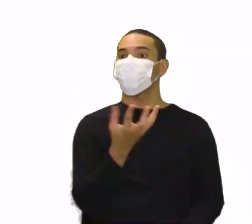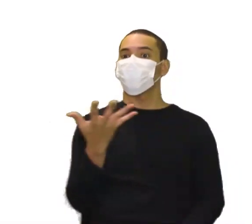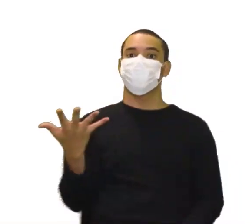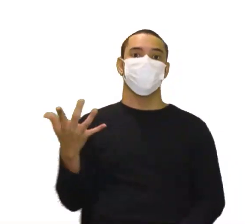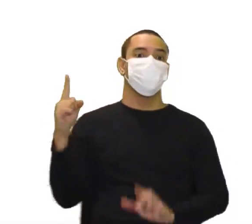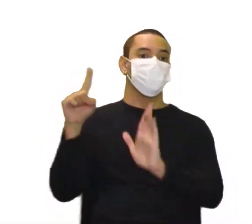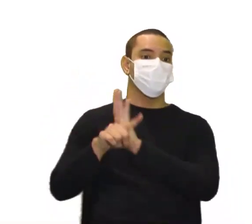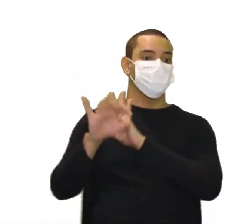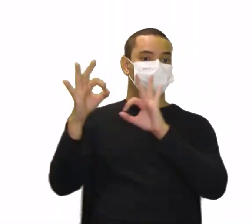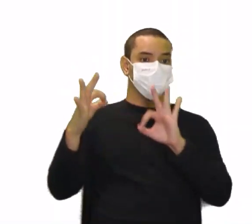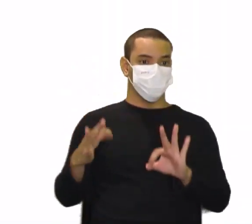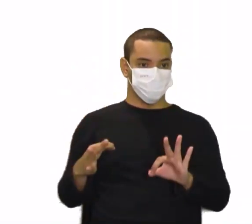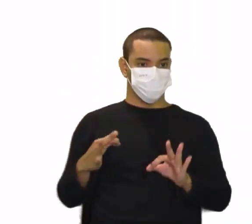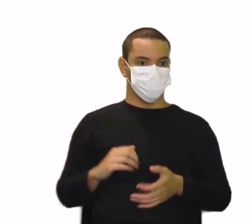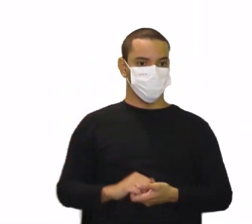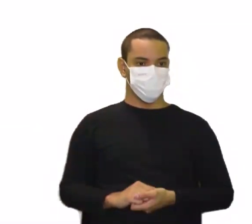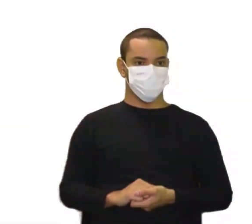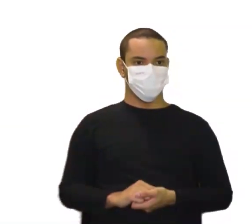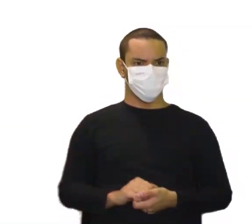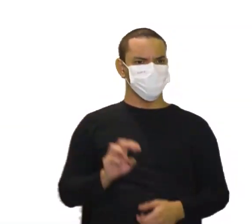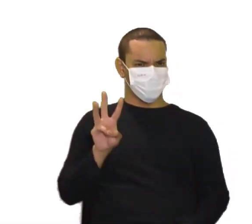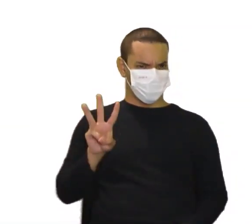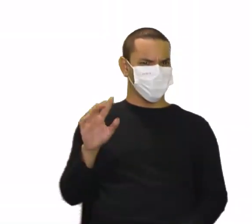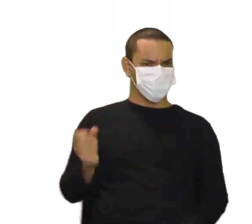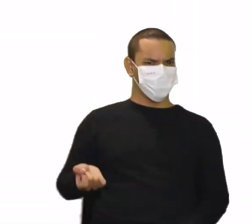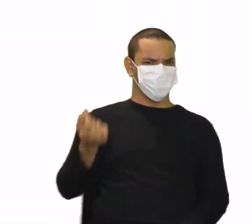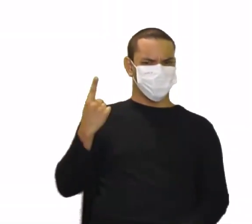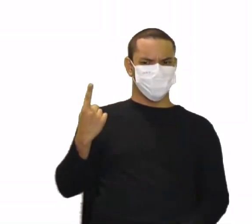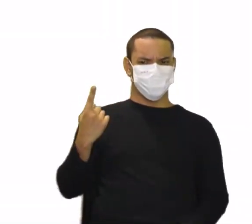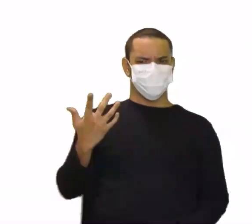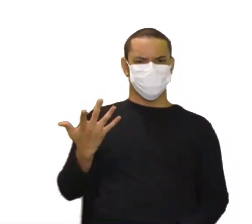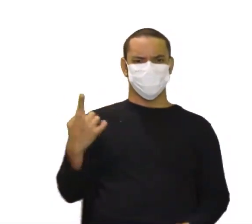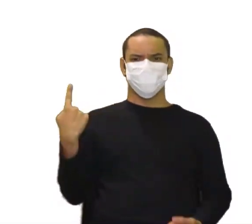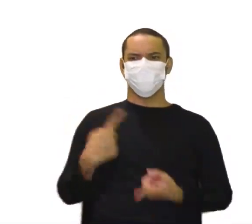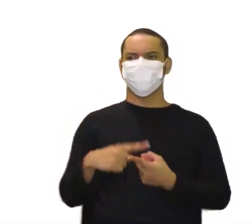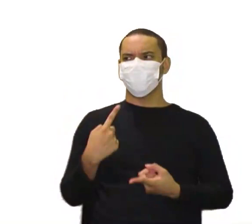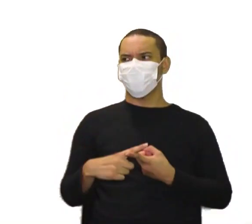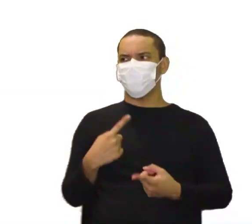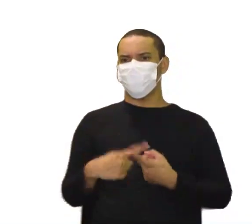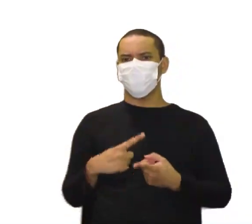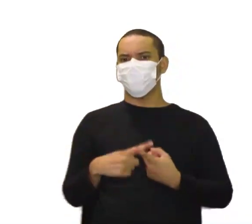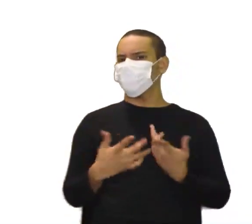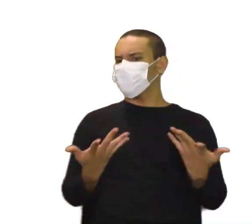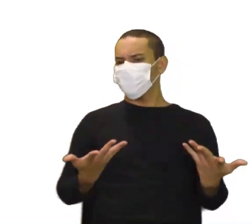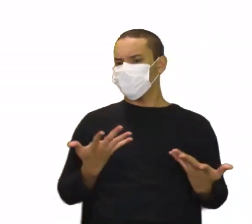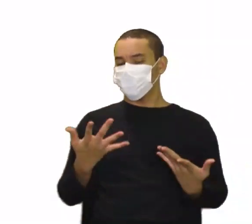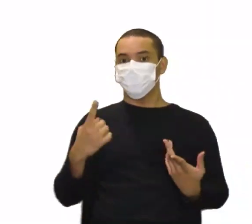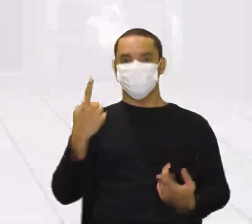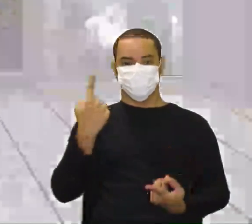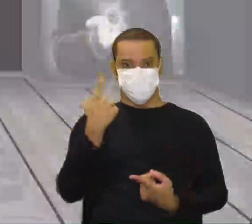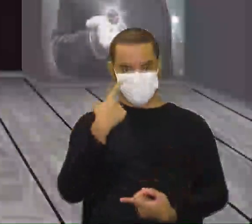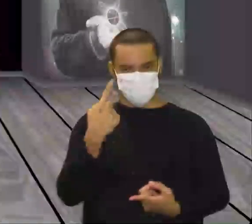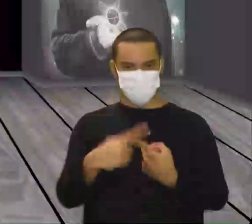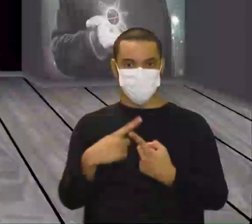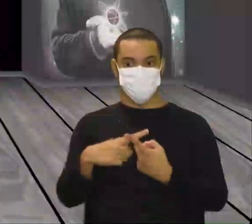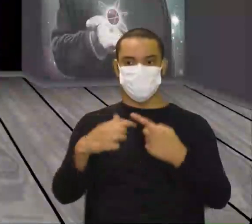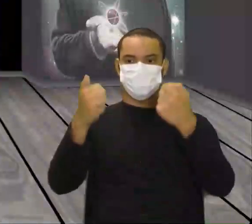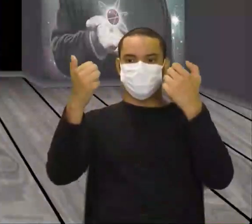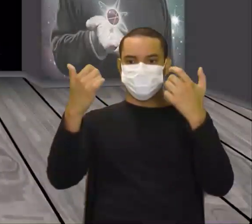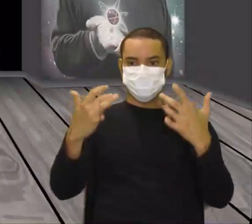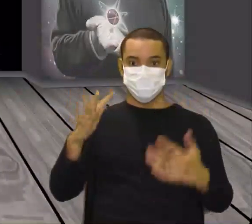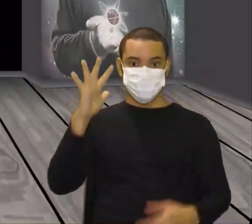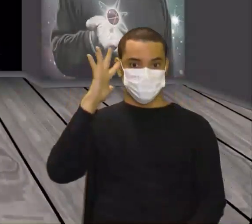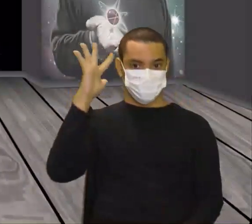questões está correta. Essa 3 aí está meio estranha, né, gente? Por quê? Porque fala que, olha só, a